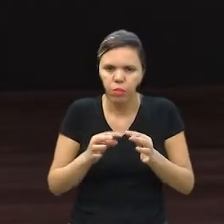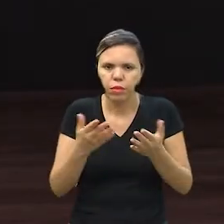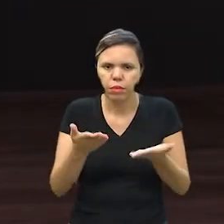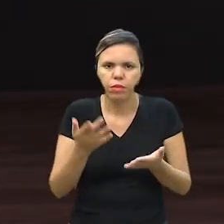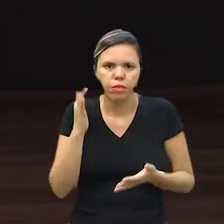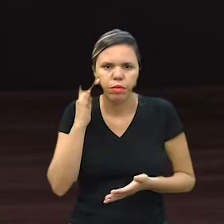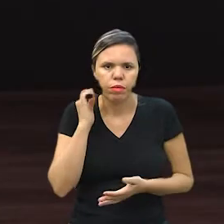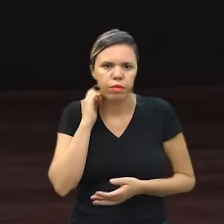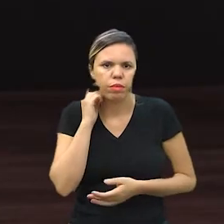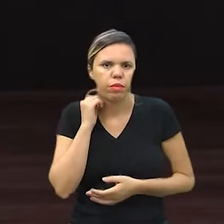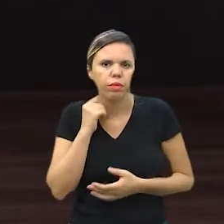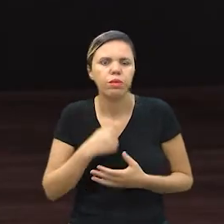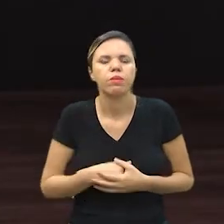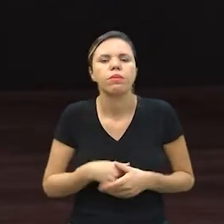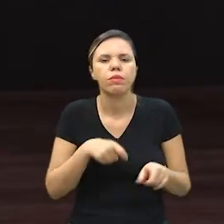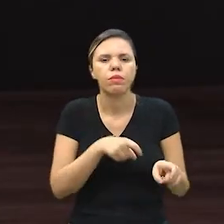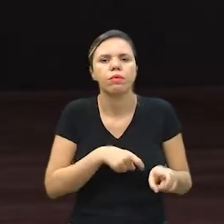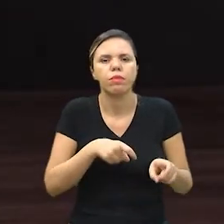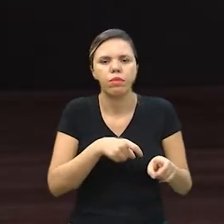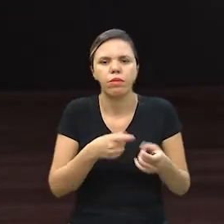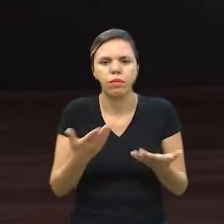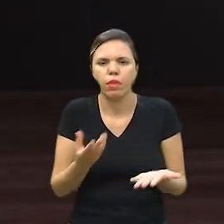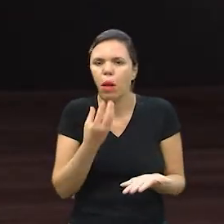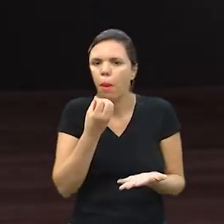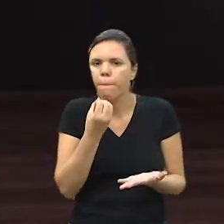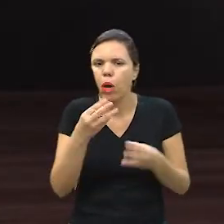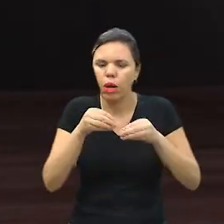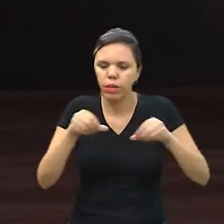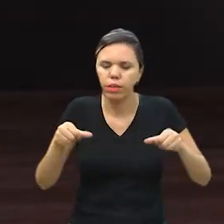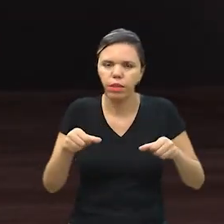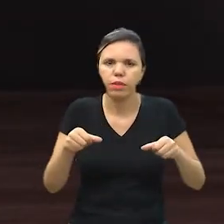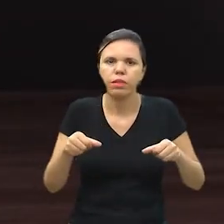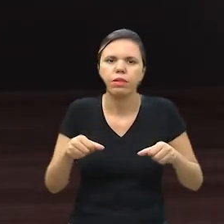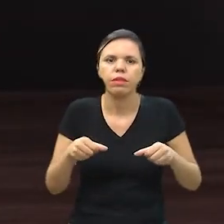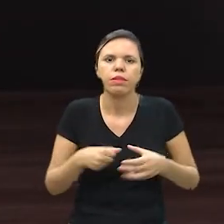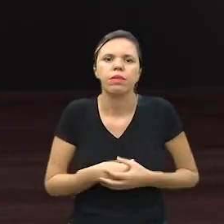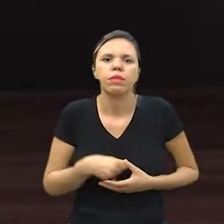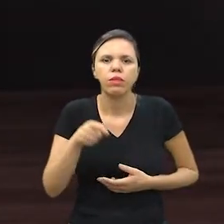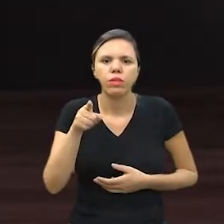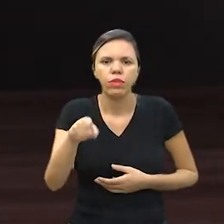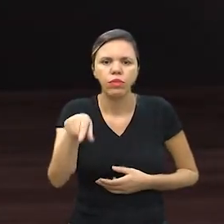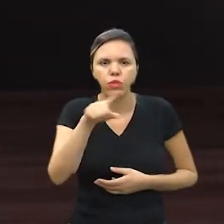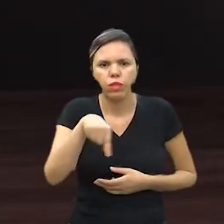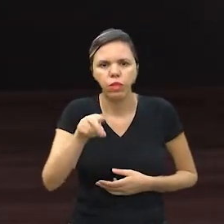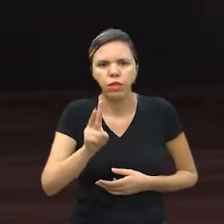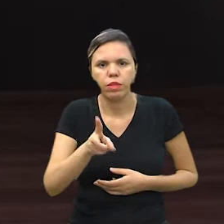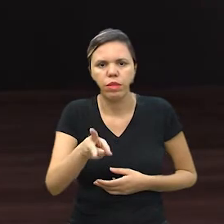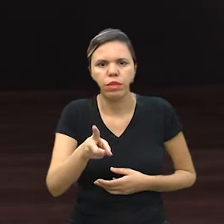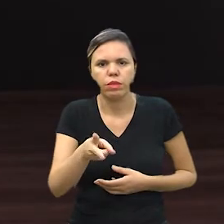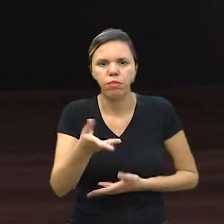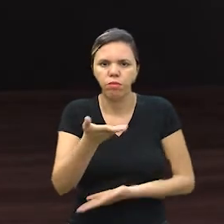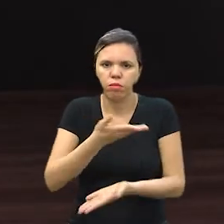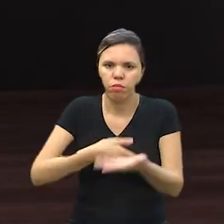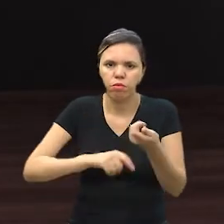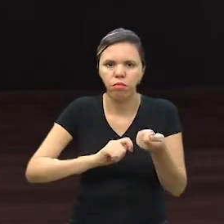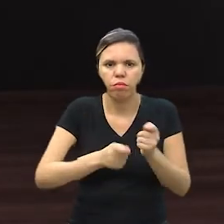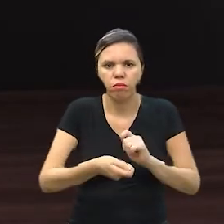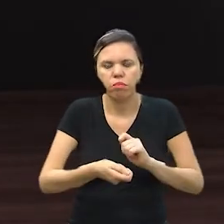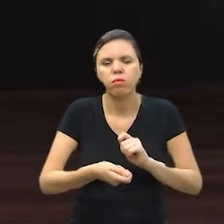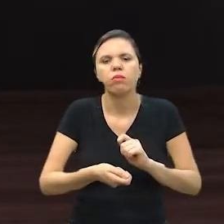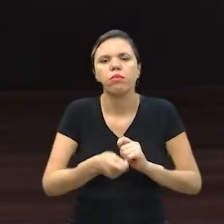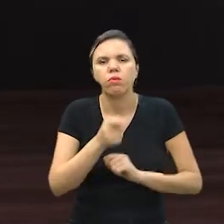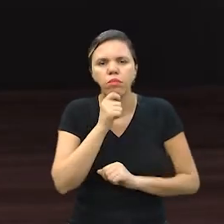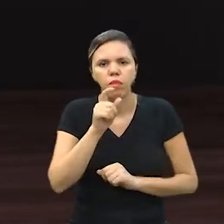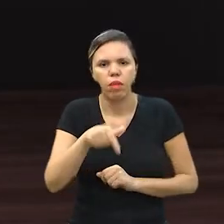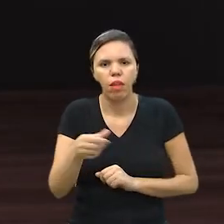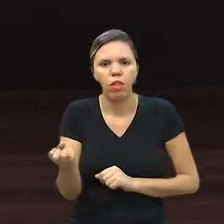você acha que a Fazenda Boa Terra, o Sítio Boa Terra, que vocês sempre estão se reinventando, ainda